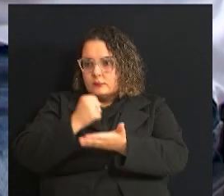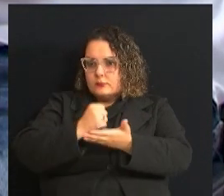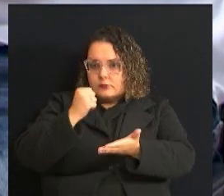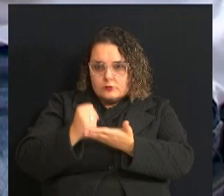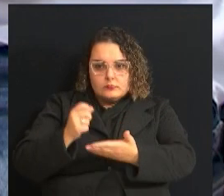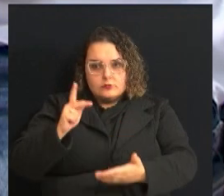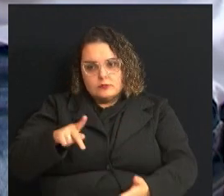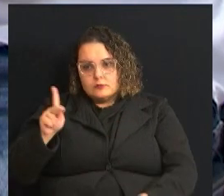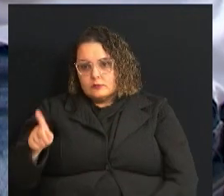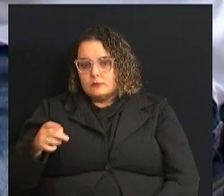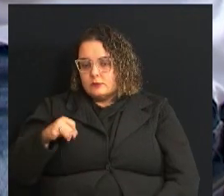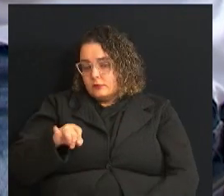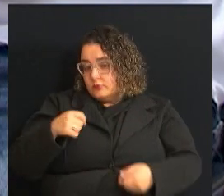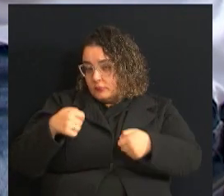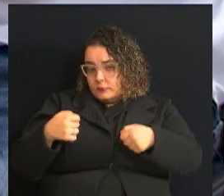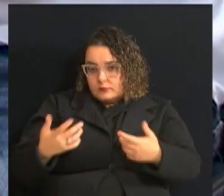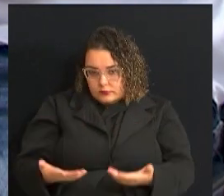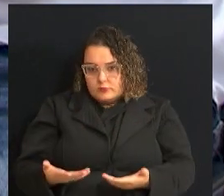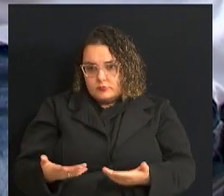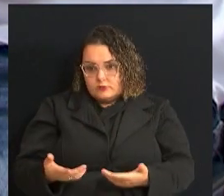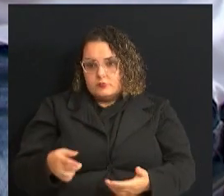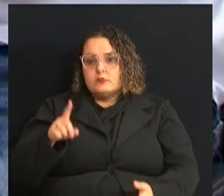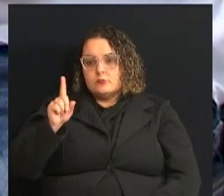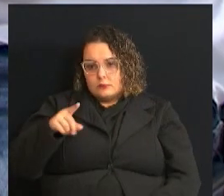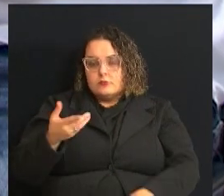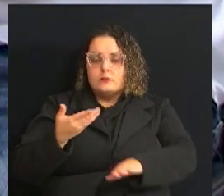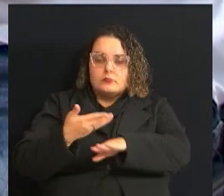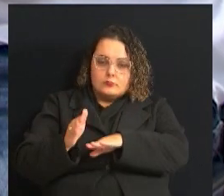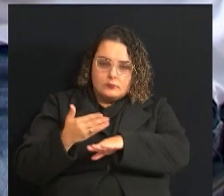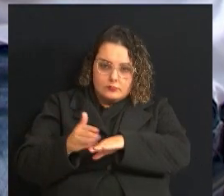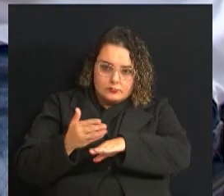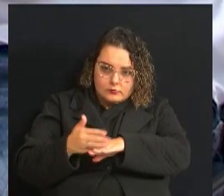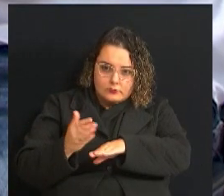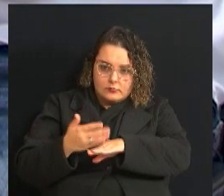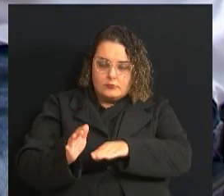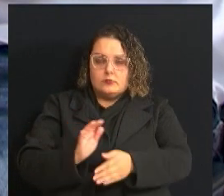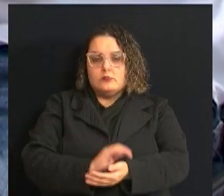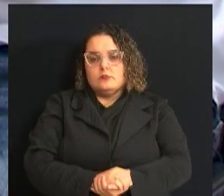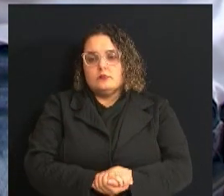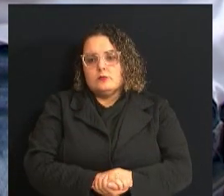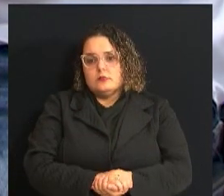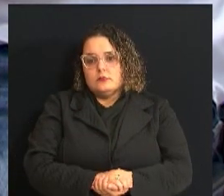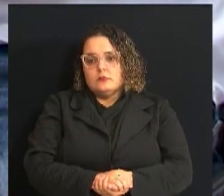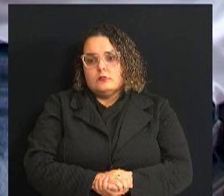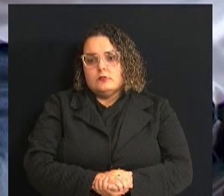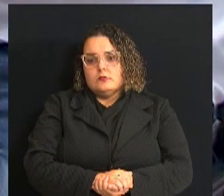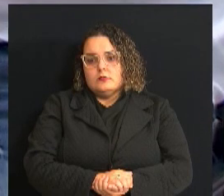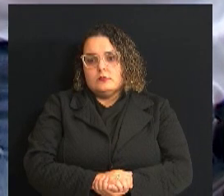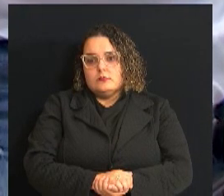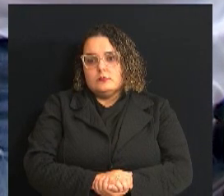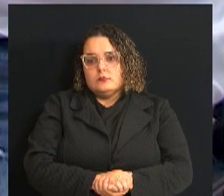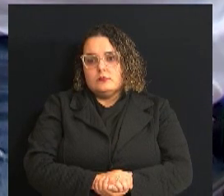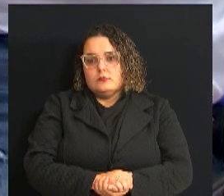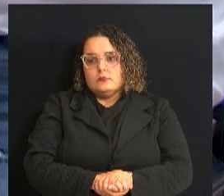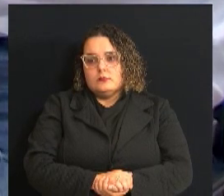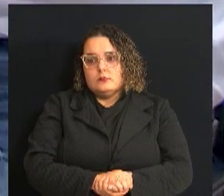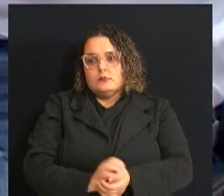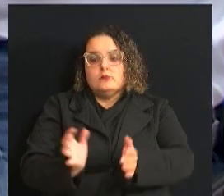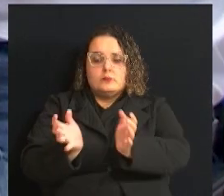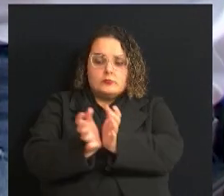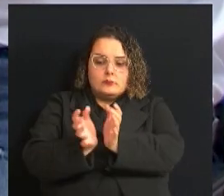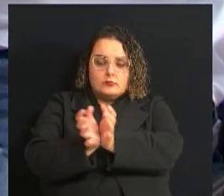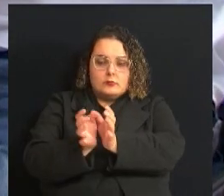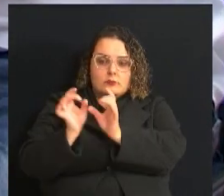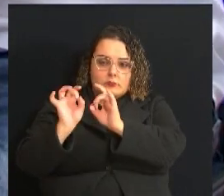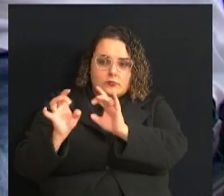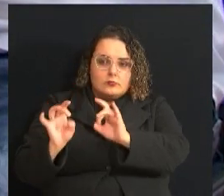for o caso. Então, ela é sim uma prática, né, que é uma prática para determinados grupos, né, não se